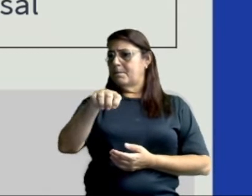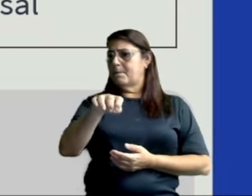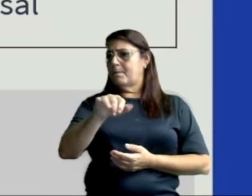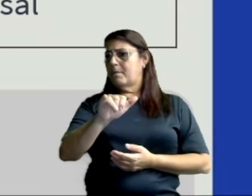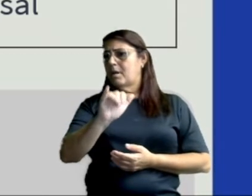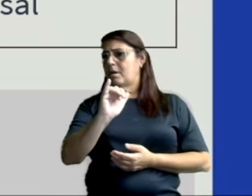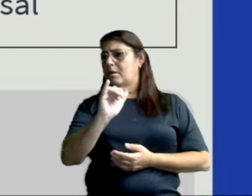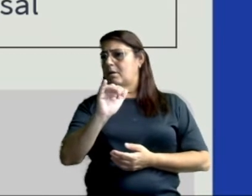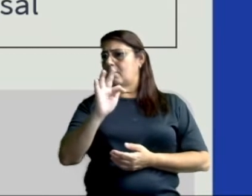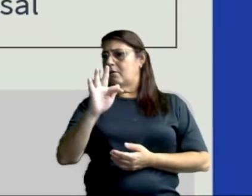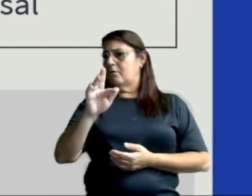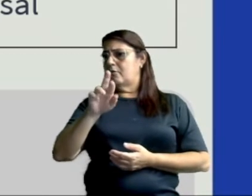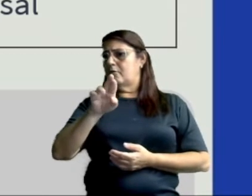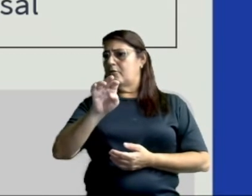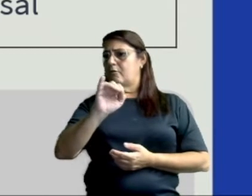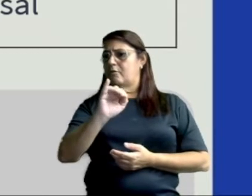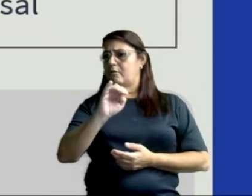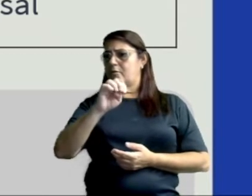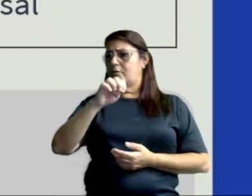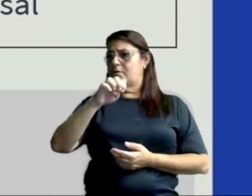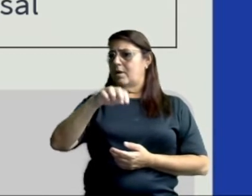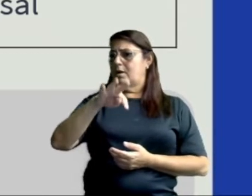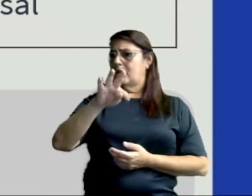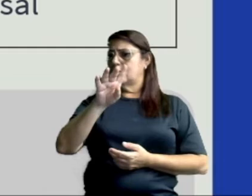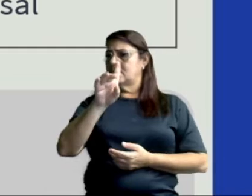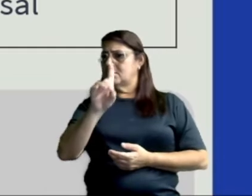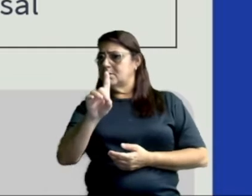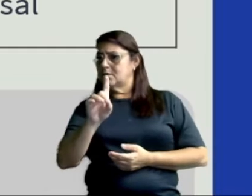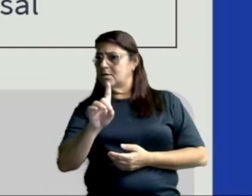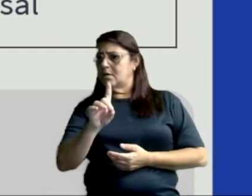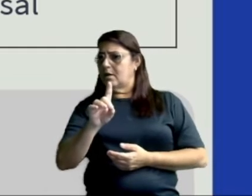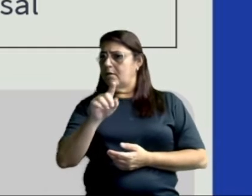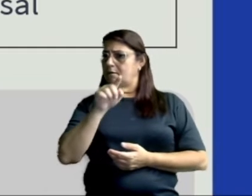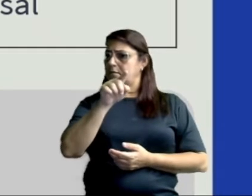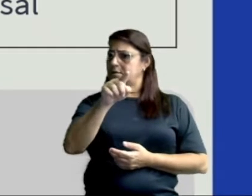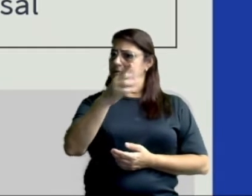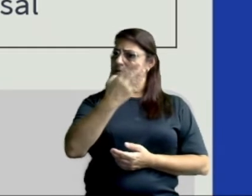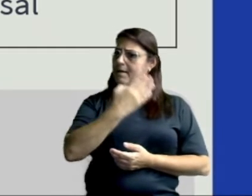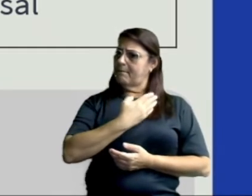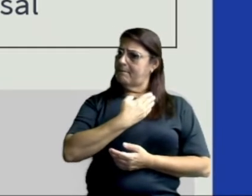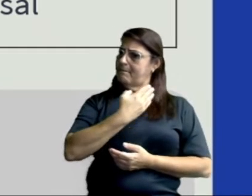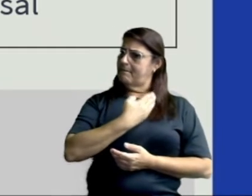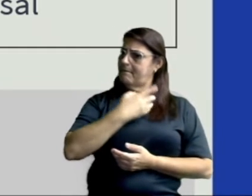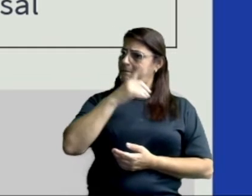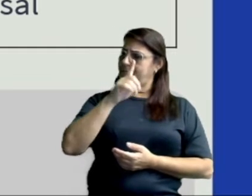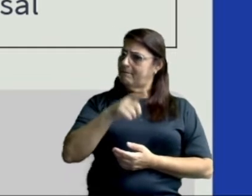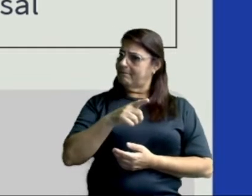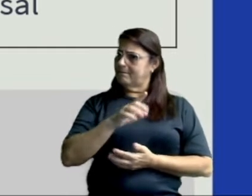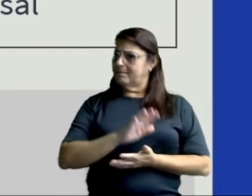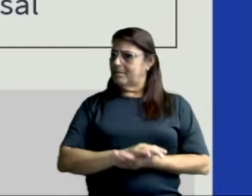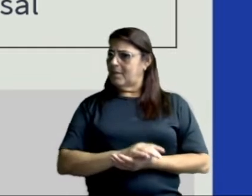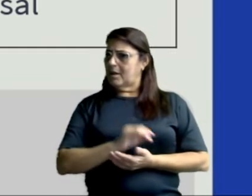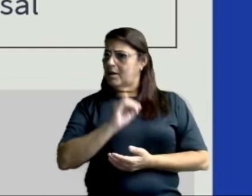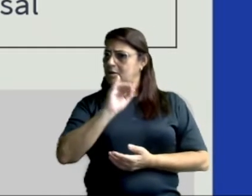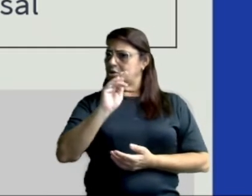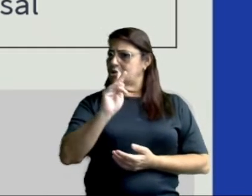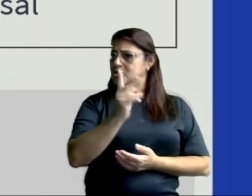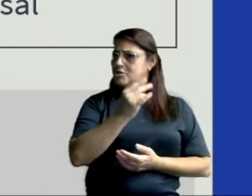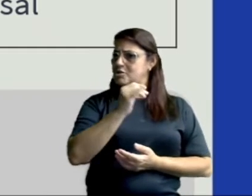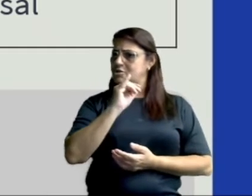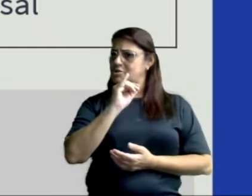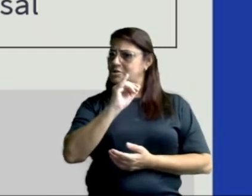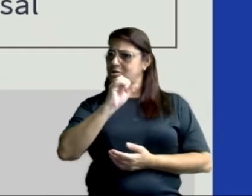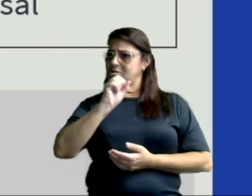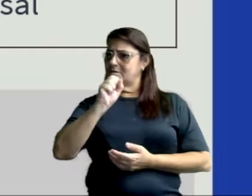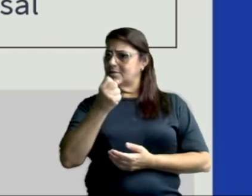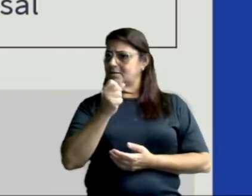friend. Você é meu amigo. He is an excellent soccer player.